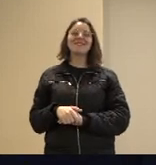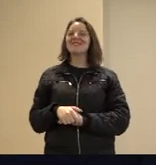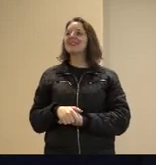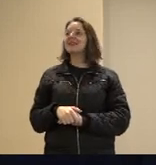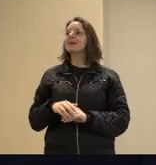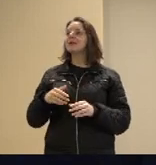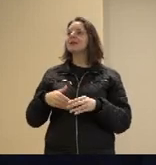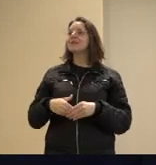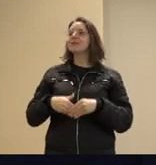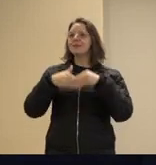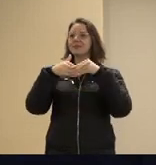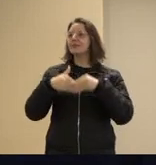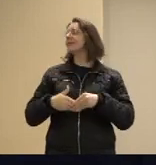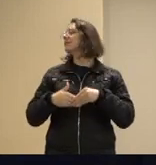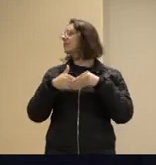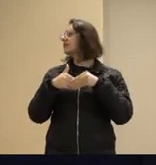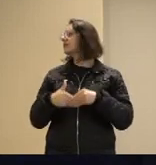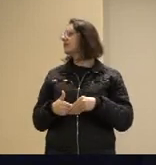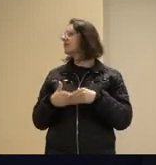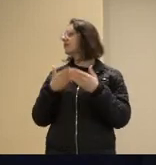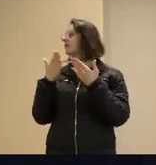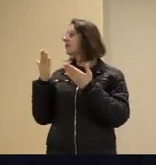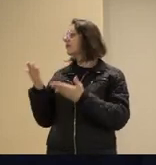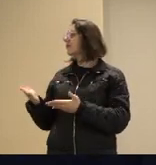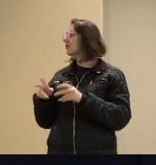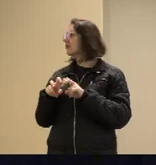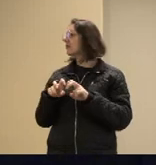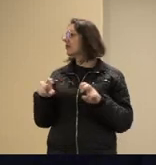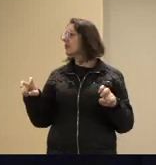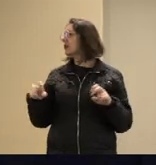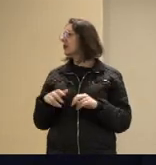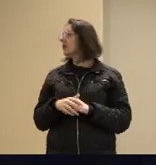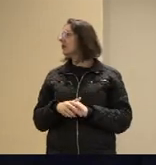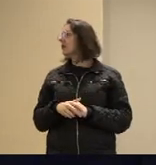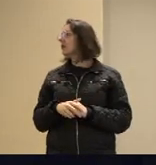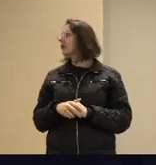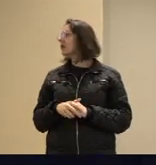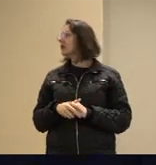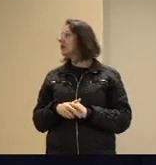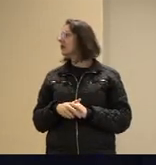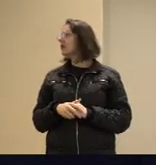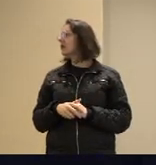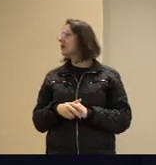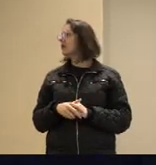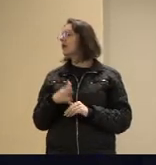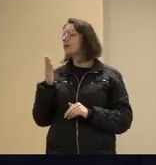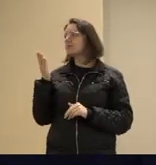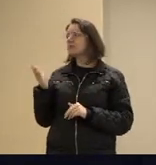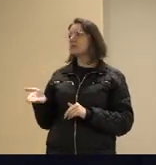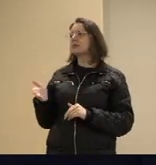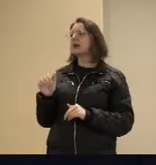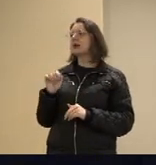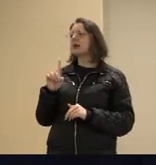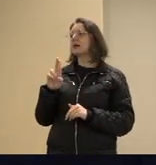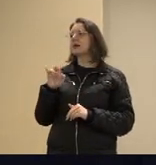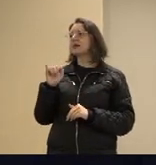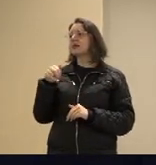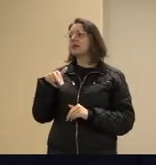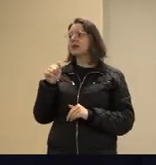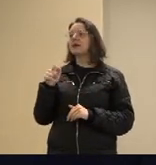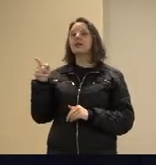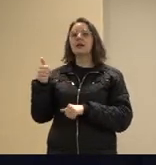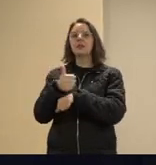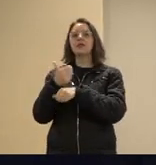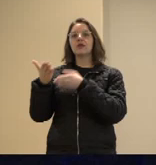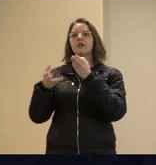Cumprimentar aqui a Adriana Ternes, que é do assistente social do Tribunal de Justiça do Estado de